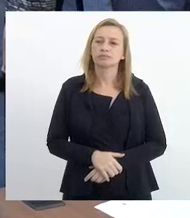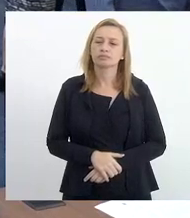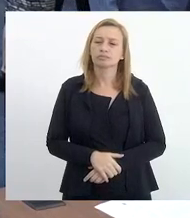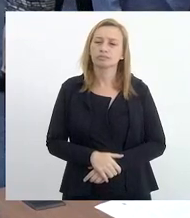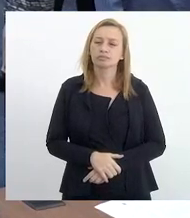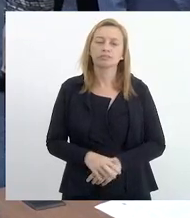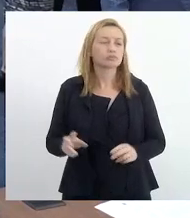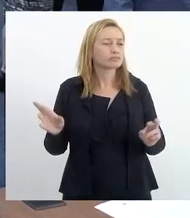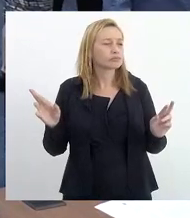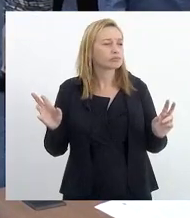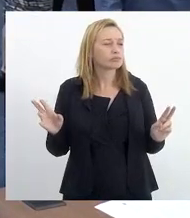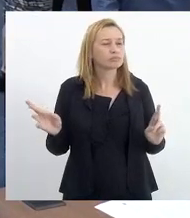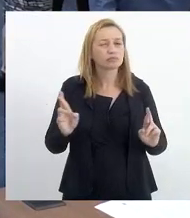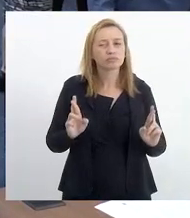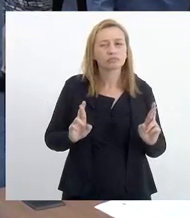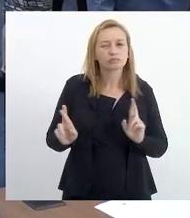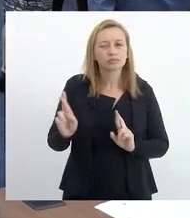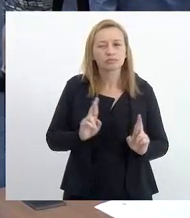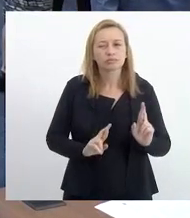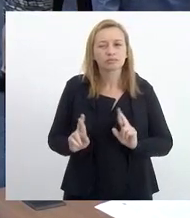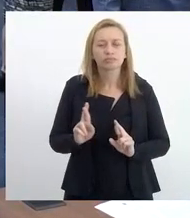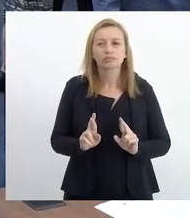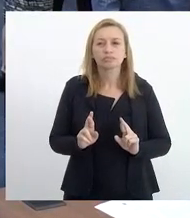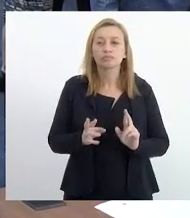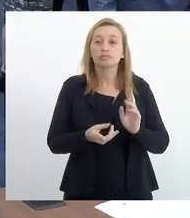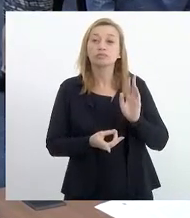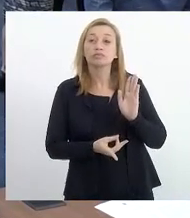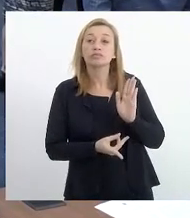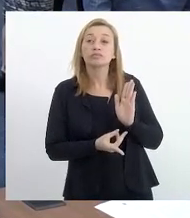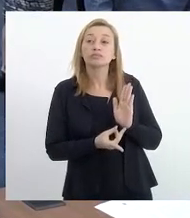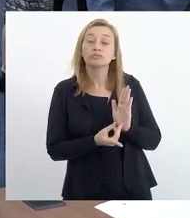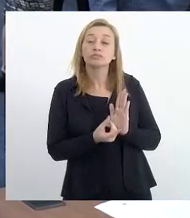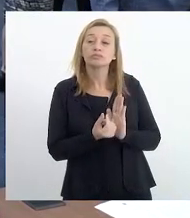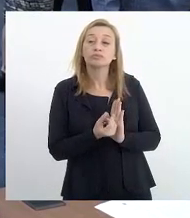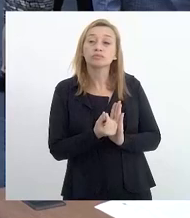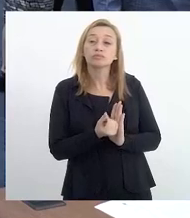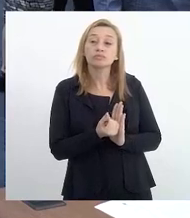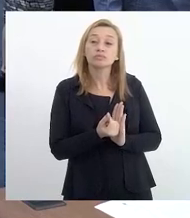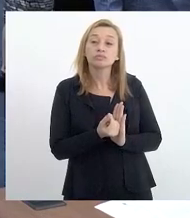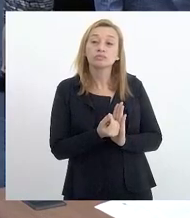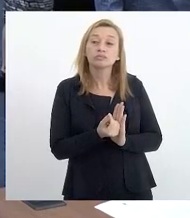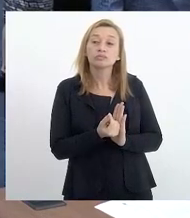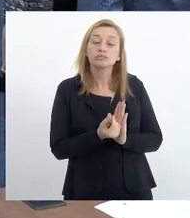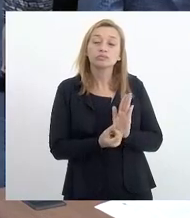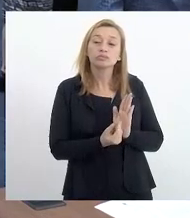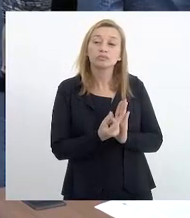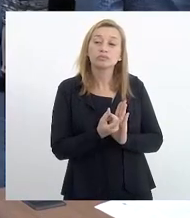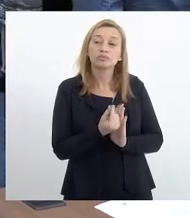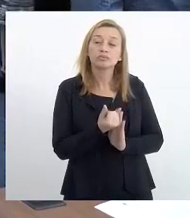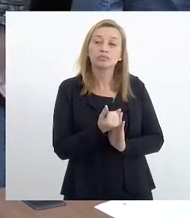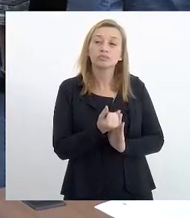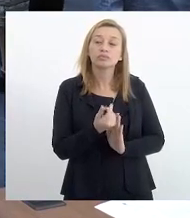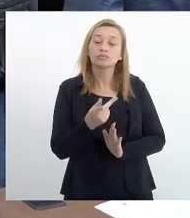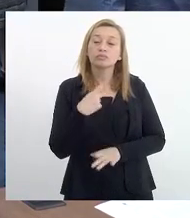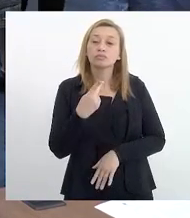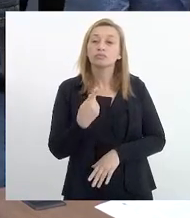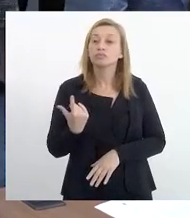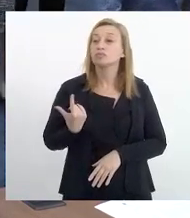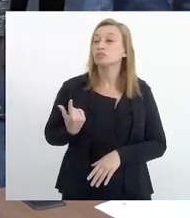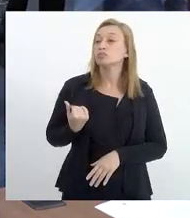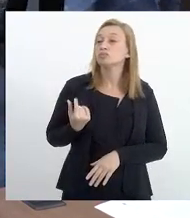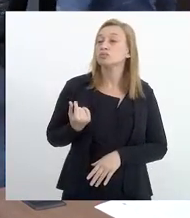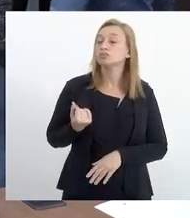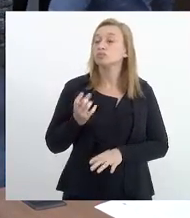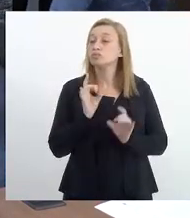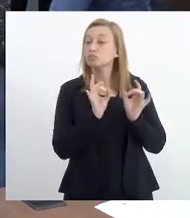a questão relativa ao orçamento, o que diz respeito aos valores com a